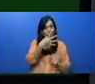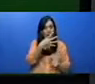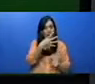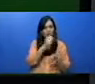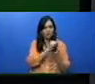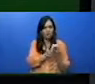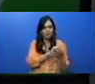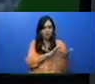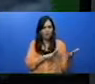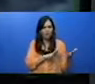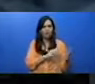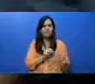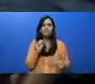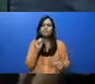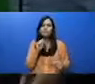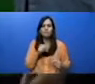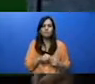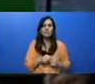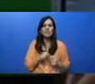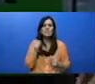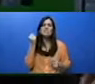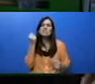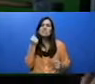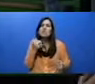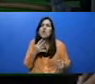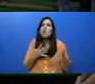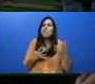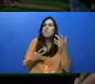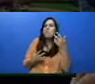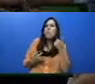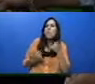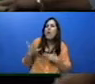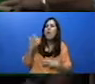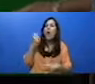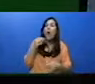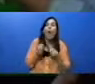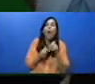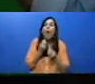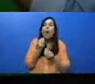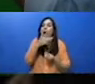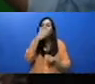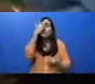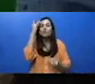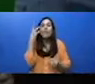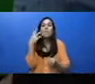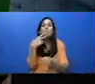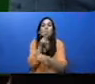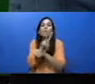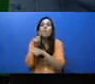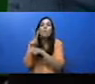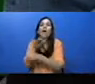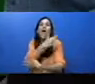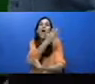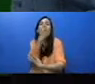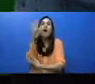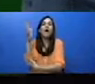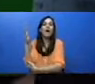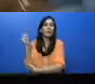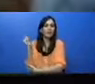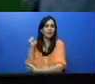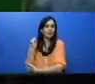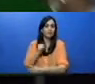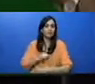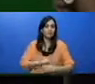Exercício 4. Explique como as pessoas podem ser protetoras do meio ambiente. Se